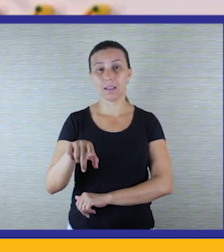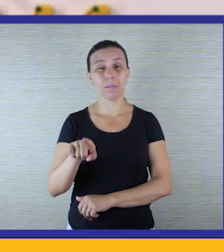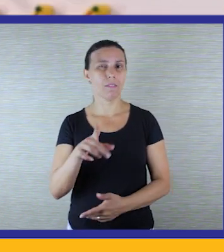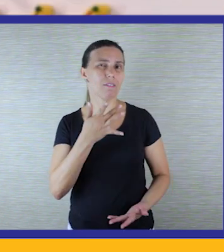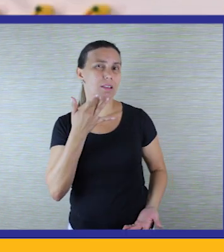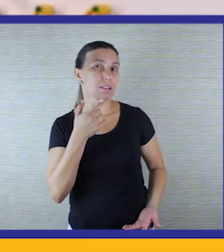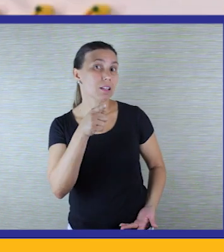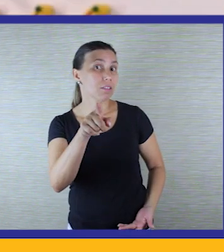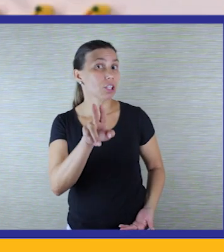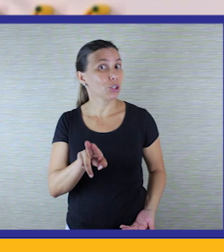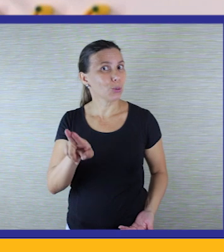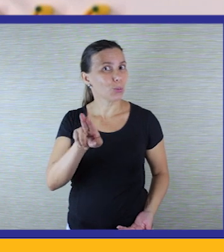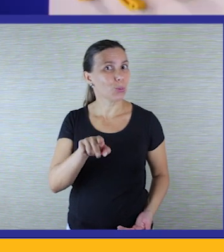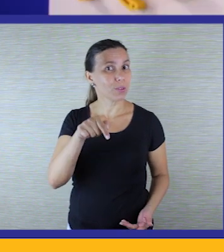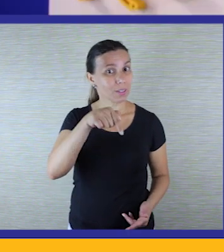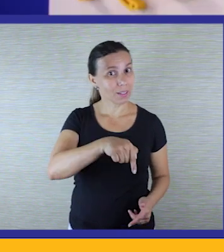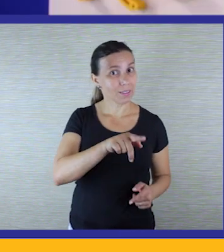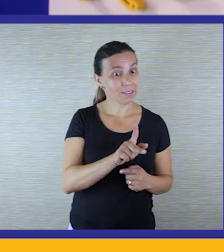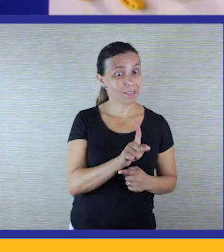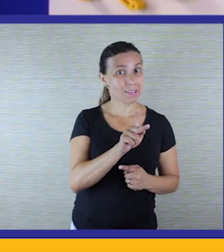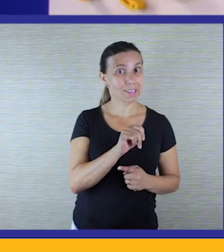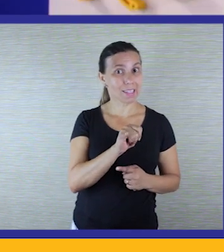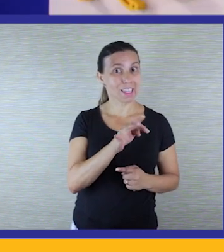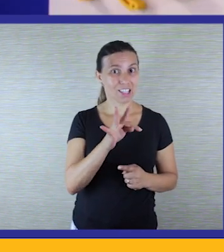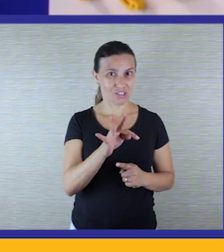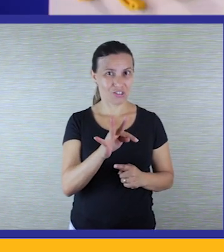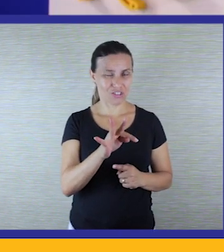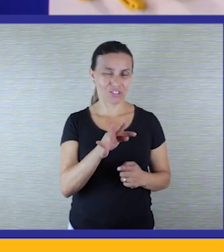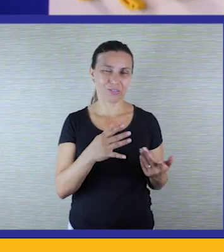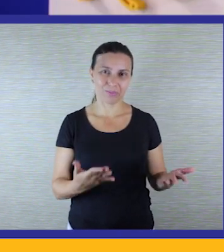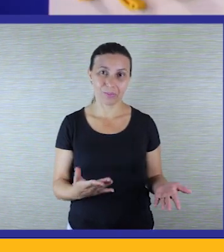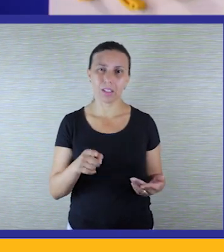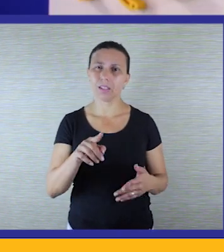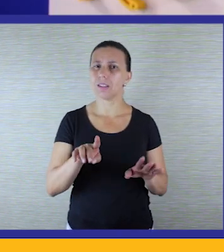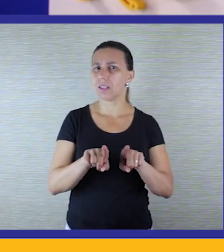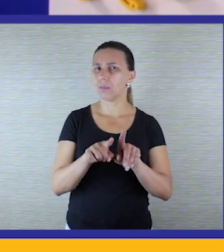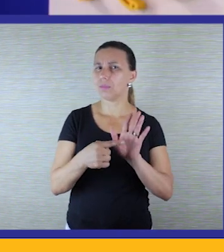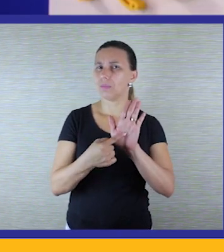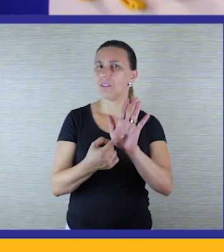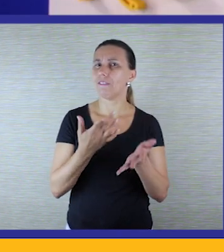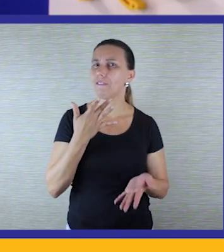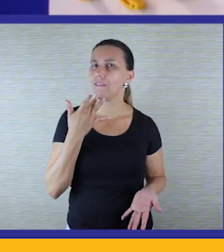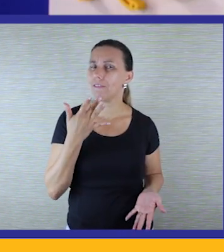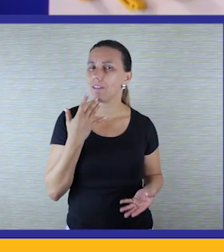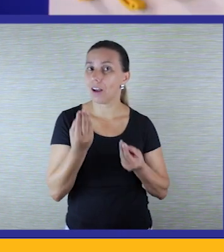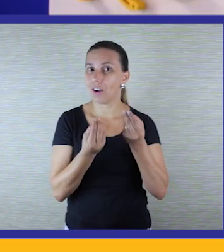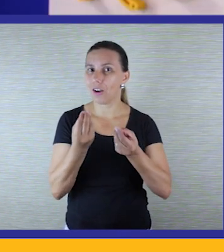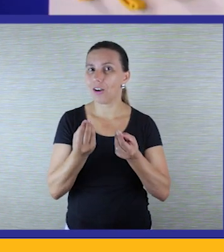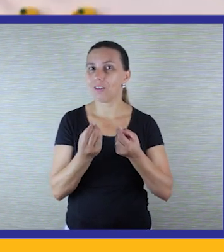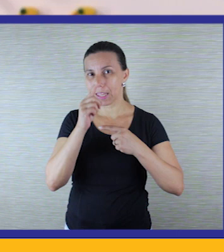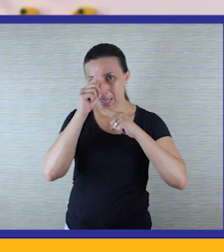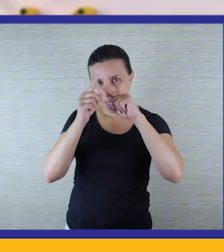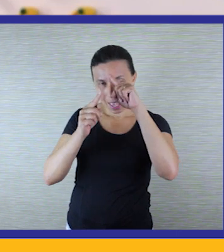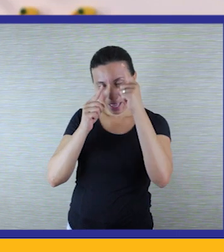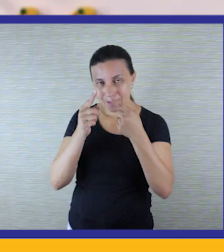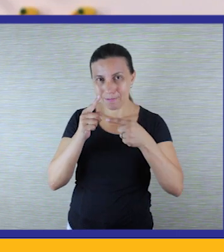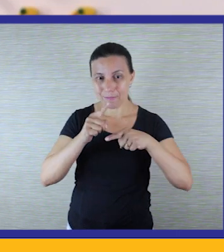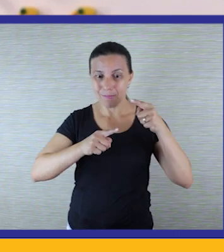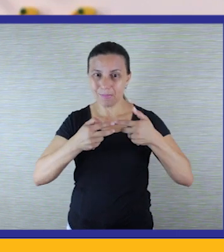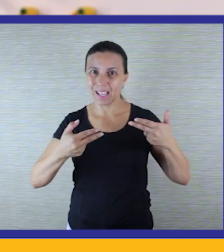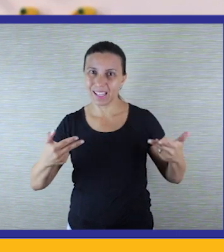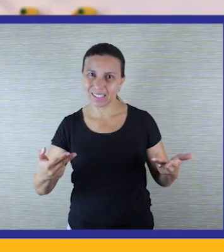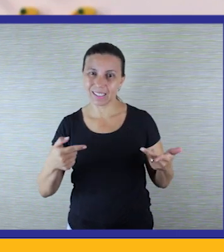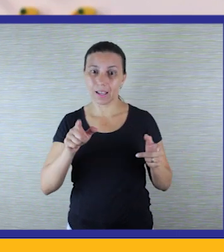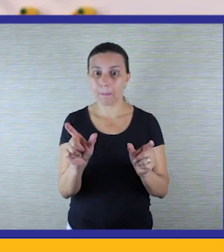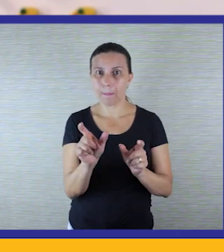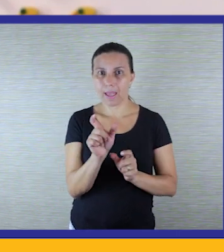é facilitar a utilização dos kits, além de apresentar de forma dinâmica seus componentes, peças e ferramentas. No vídeo de hoje,